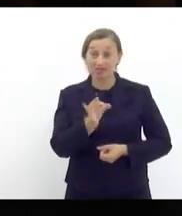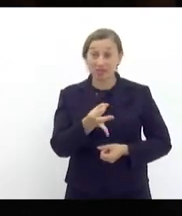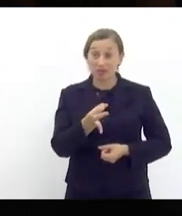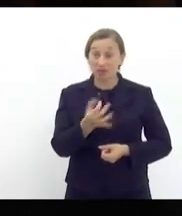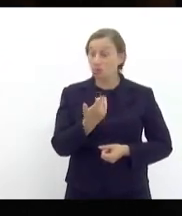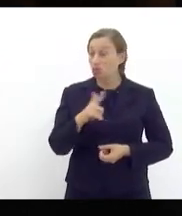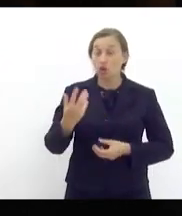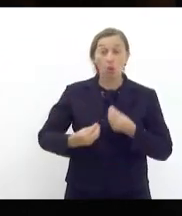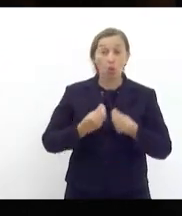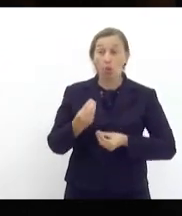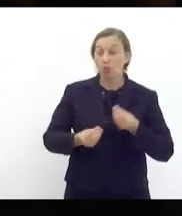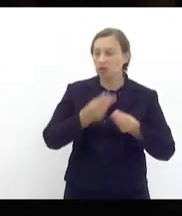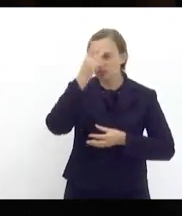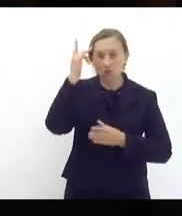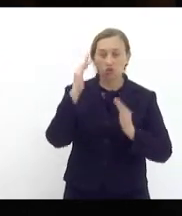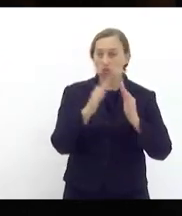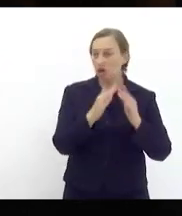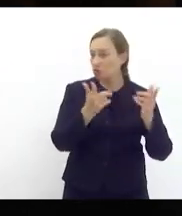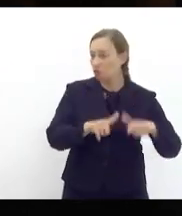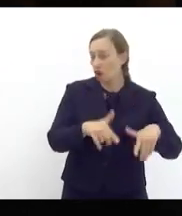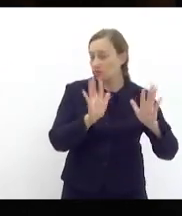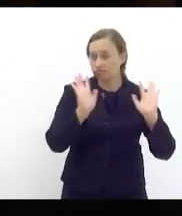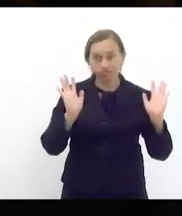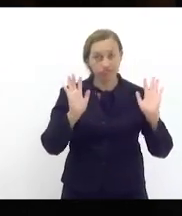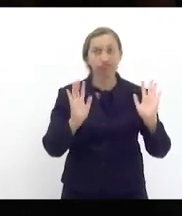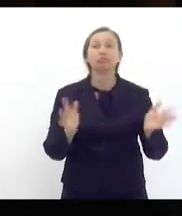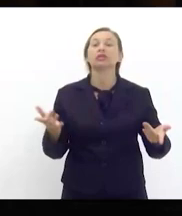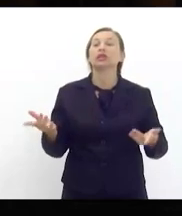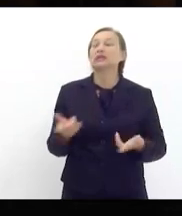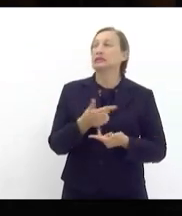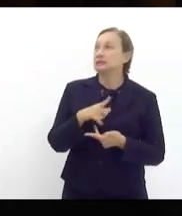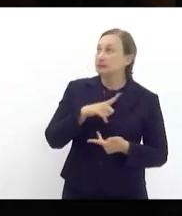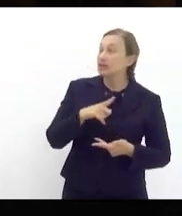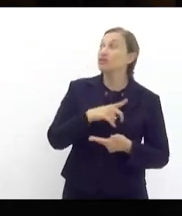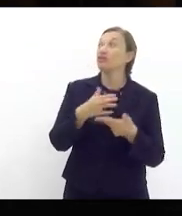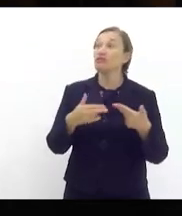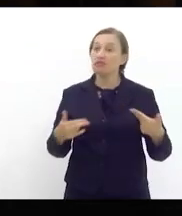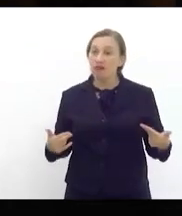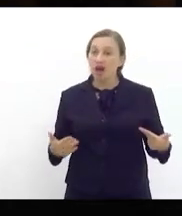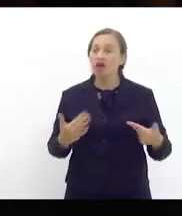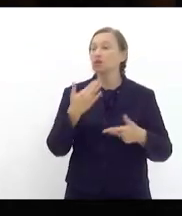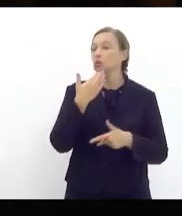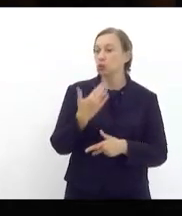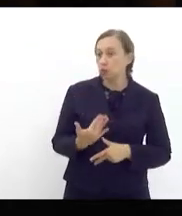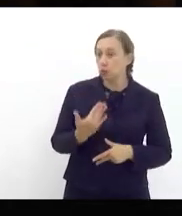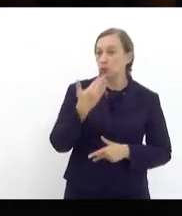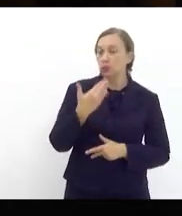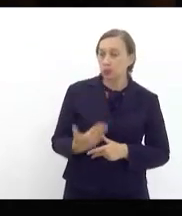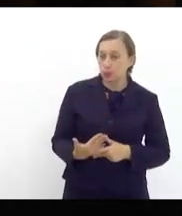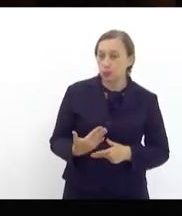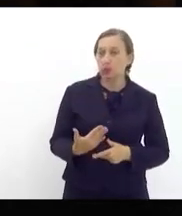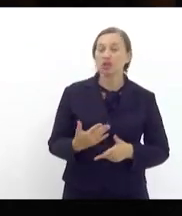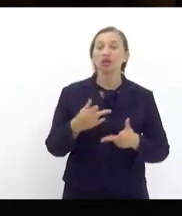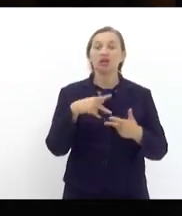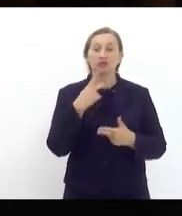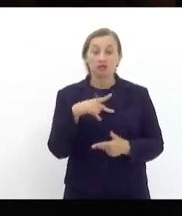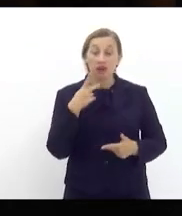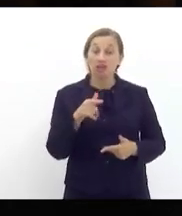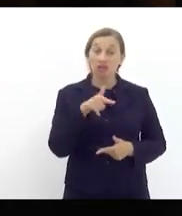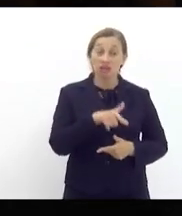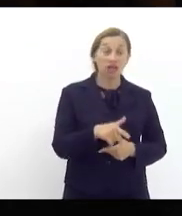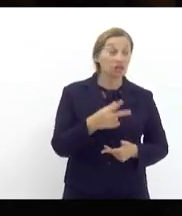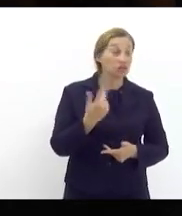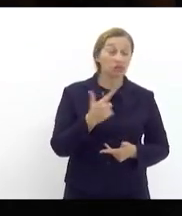ter condições daquelas pessoas morarem ali. Houve várias tentativas, inclusive, condenando aqueles imóveis,